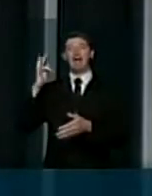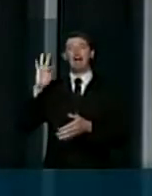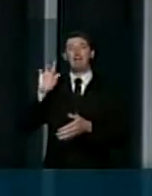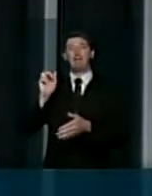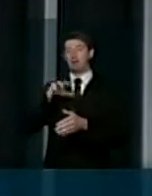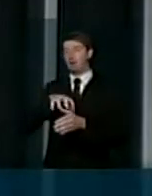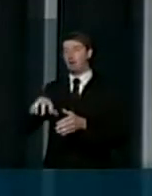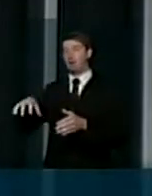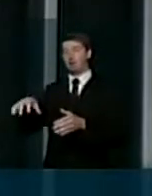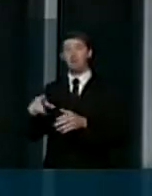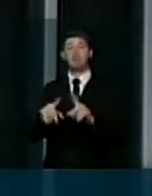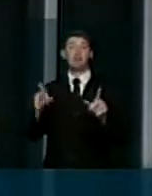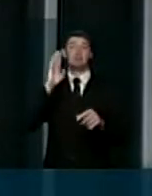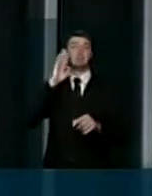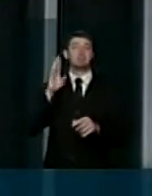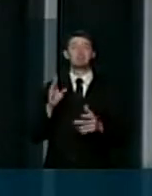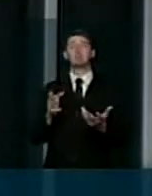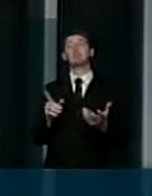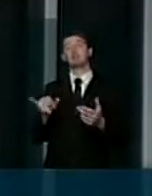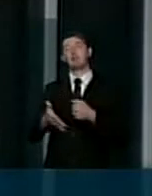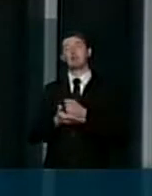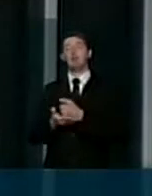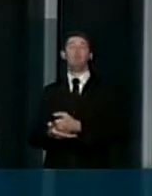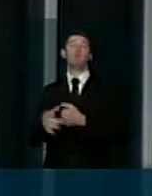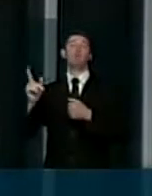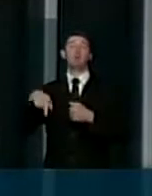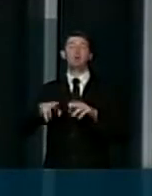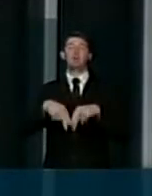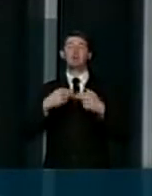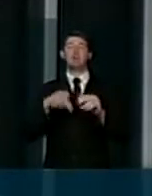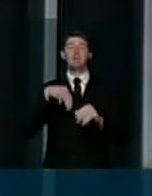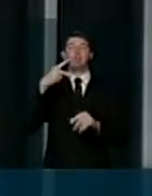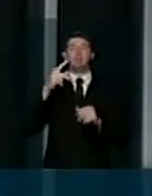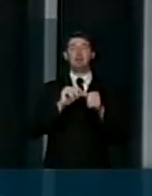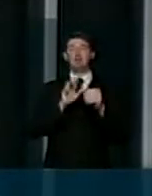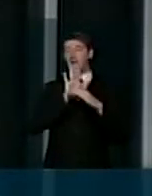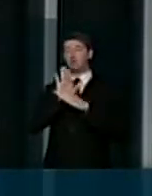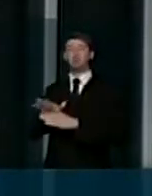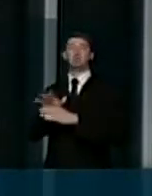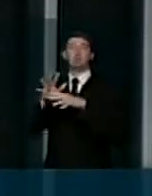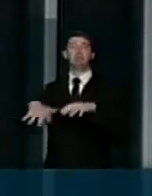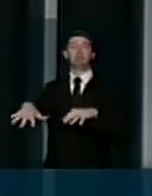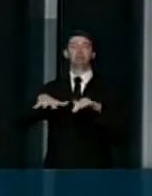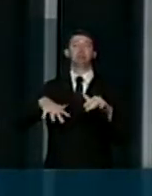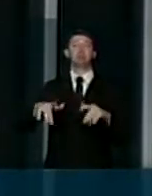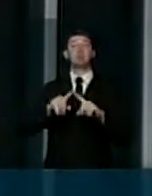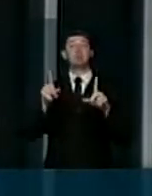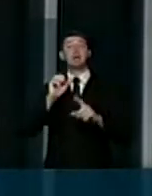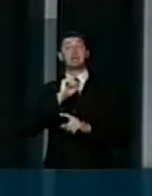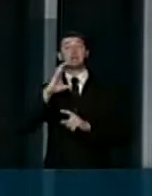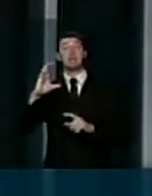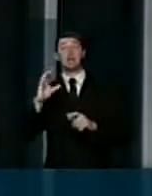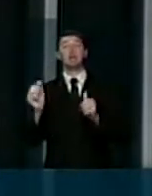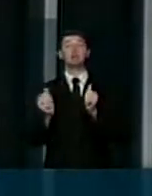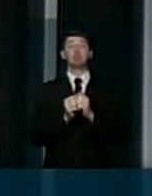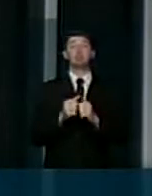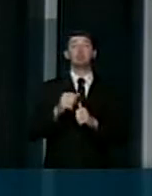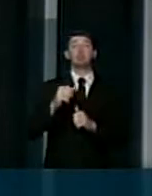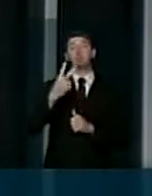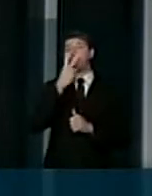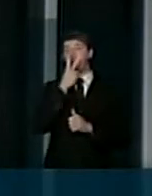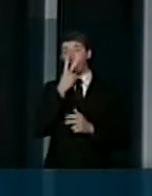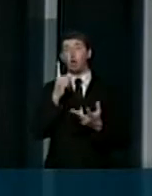da região, mas especialmente serão muito beneficiadas por essas medidas provisórias. Por outro lado, Santa Catarina, junto com